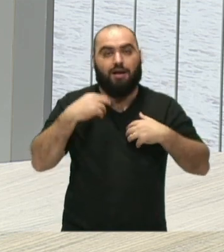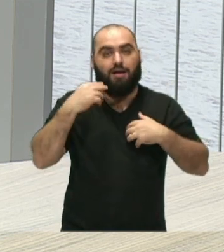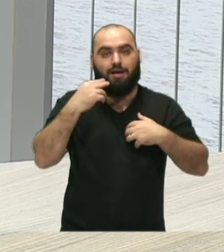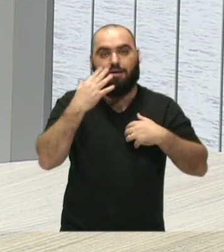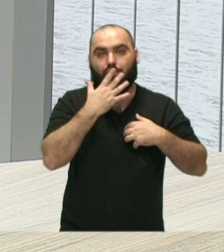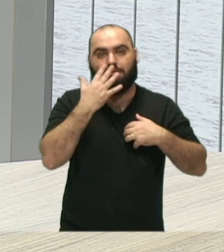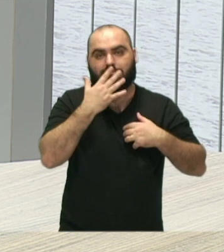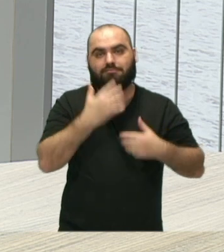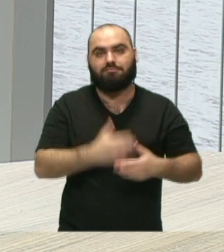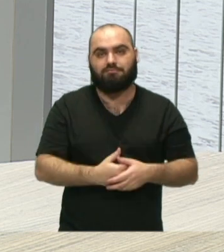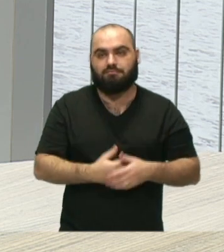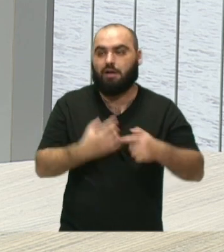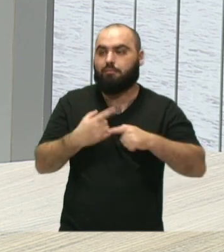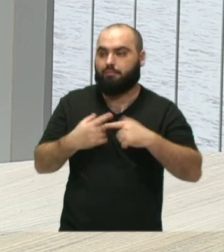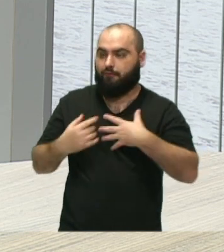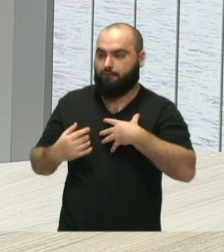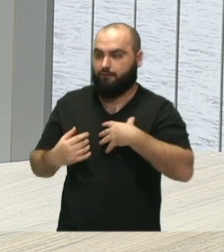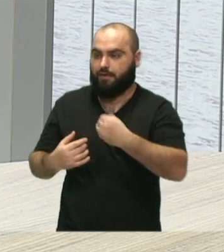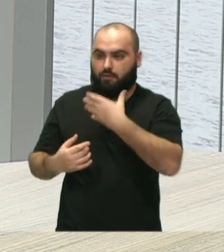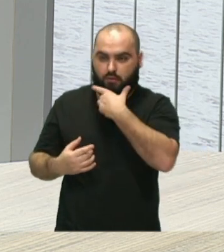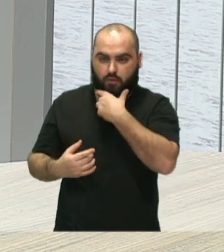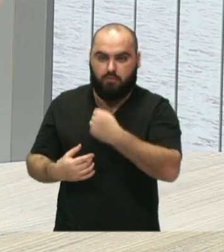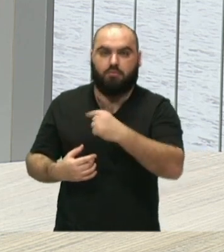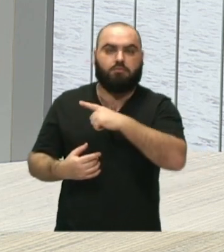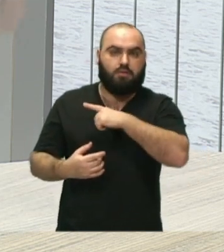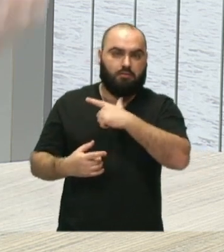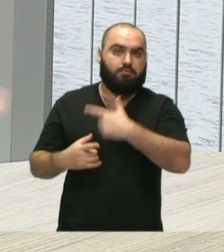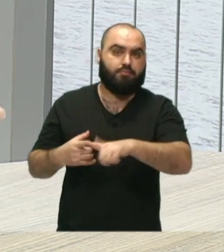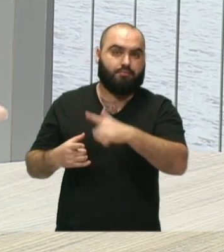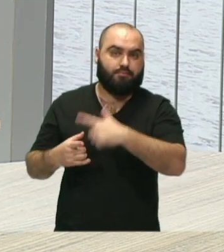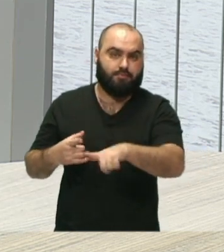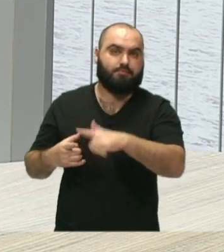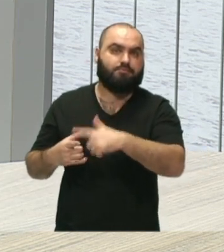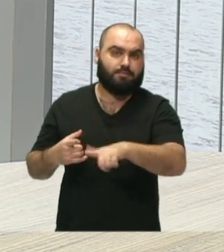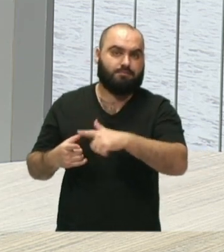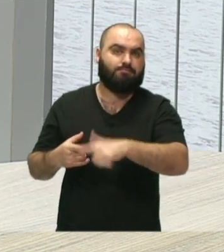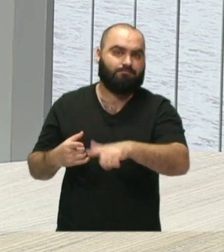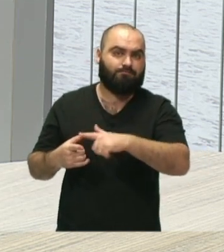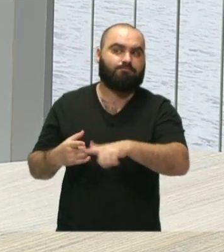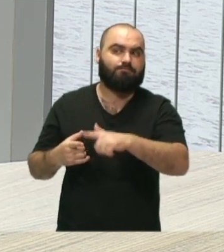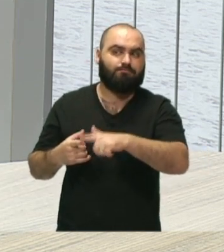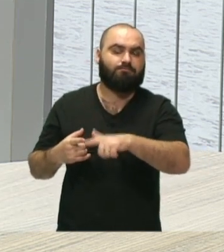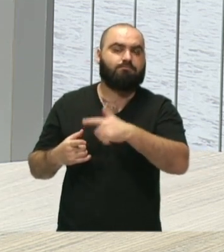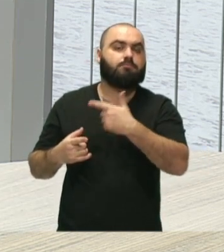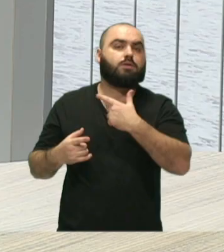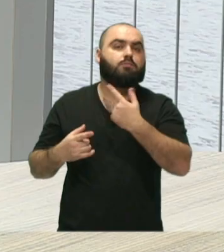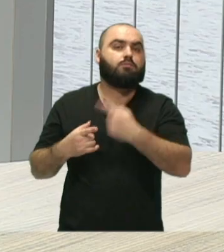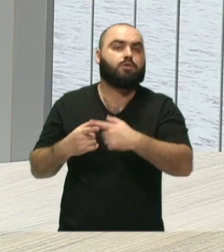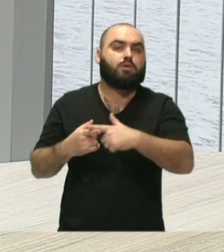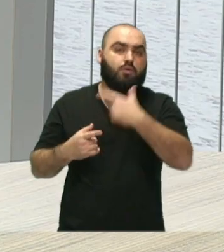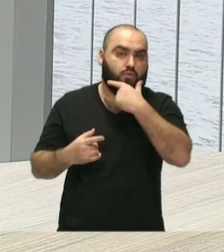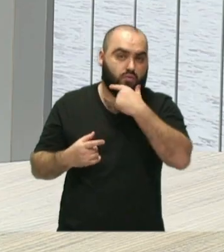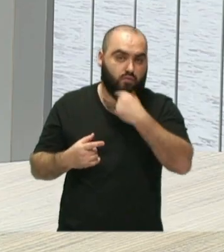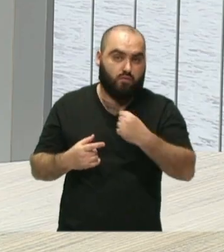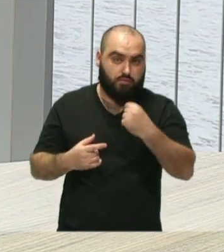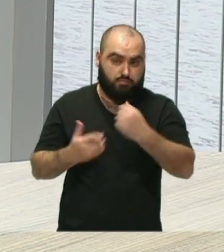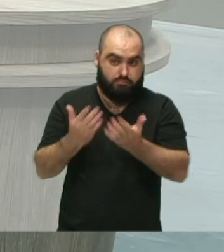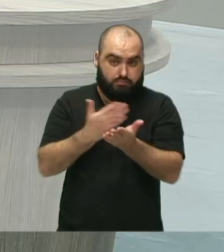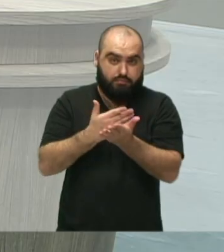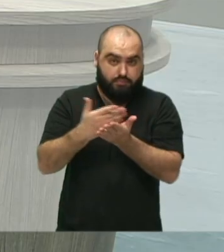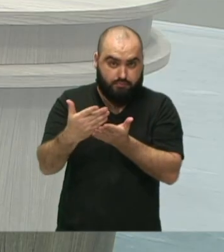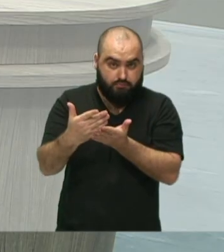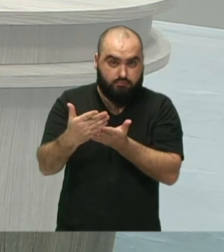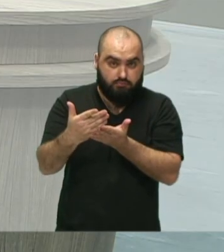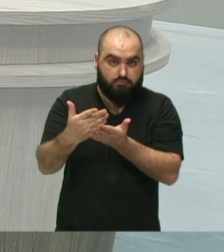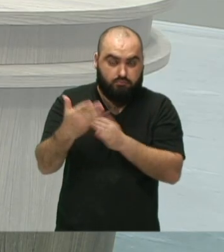os seus filhos são homens pretos que sofrem mais riscos do que mulheres brancas, porque um homem branco, segundo o IBGE,